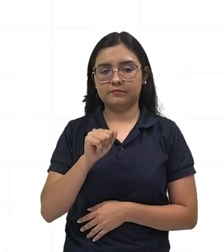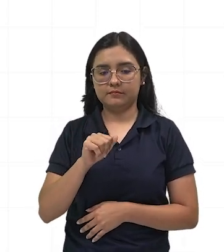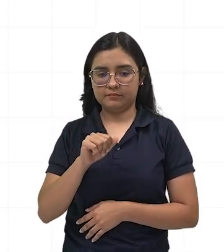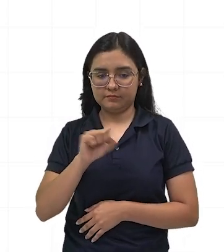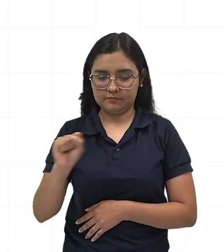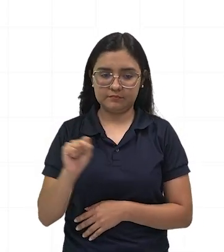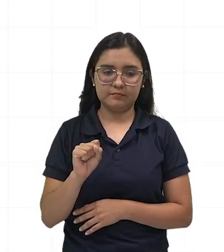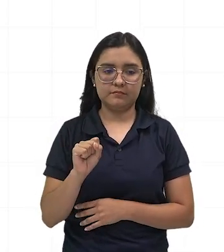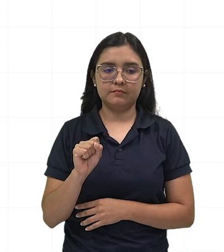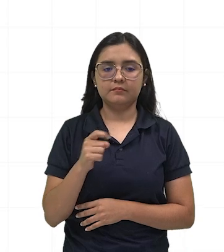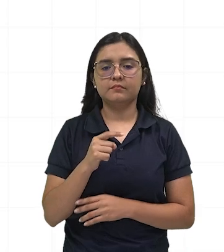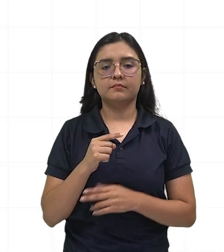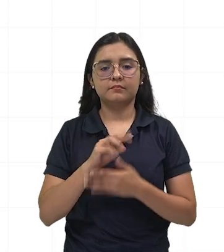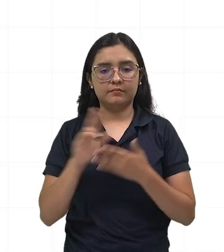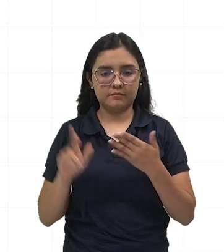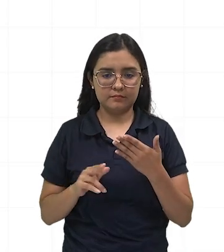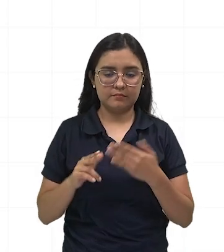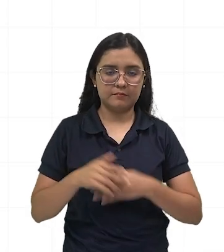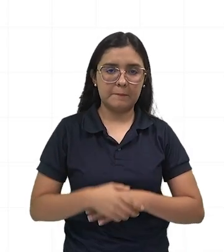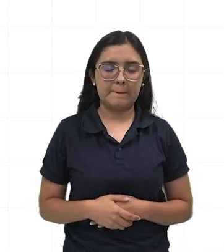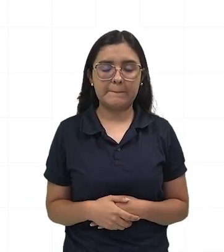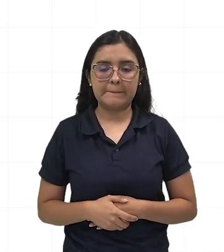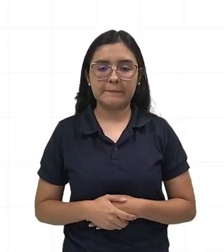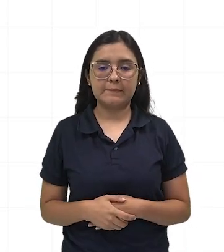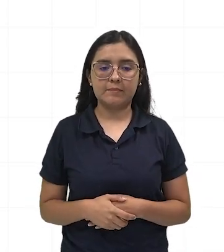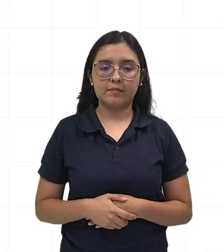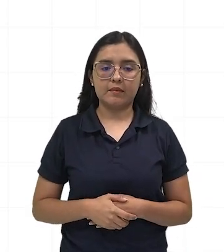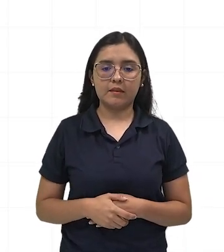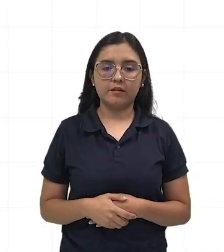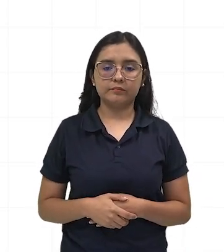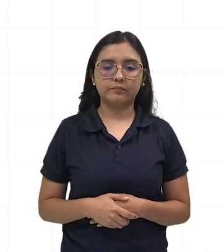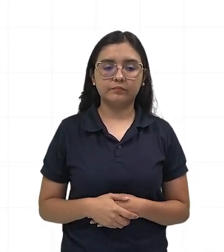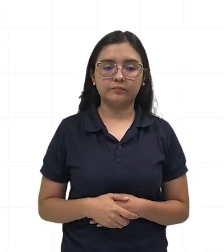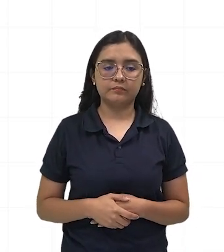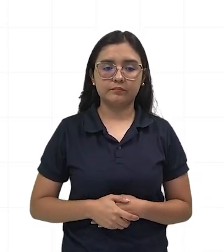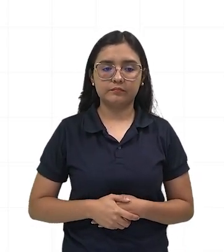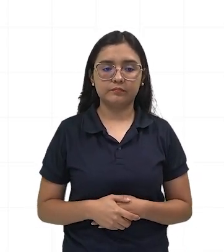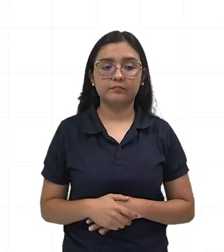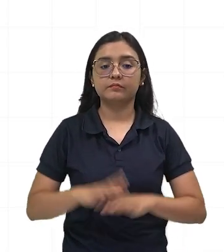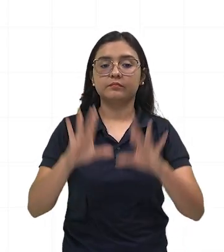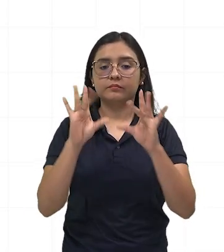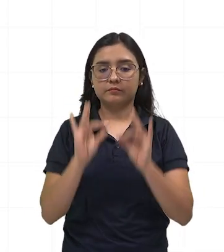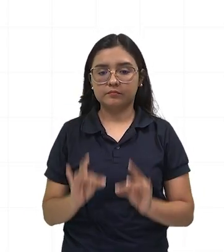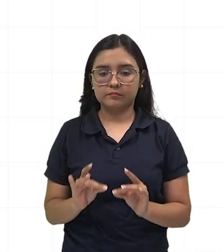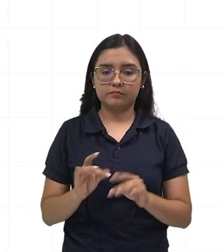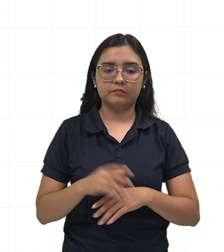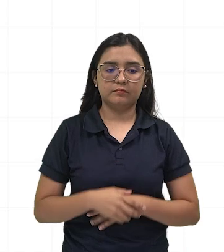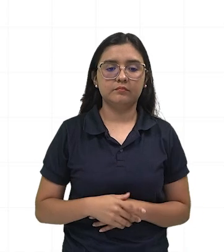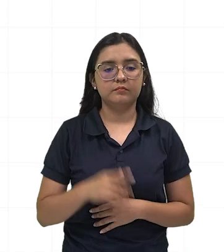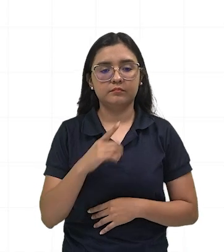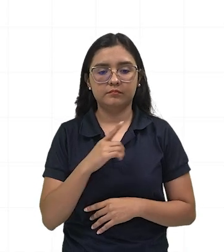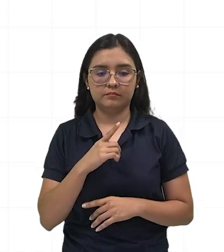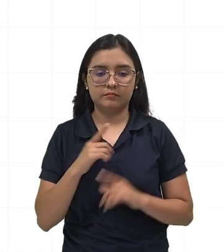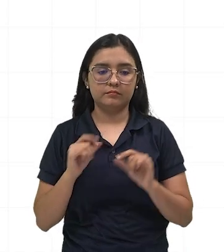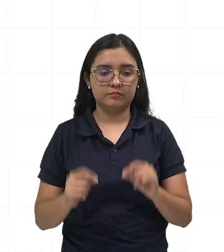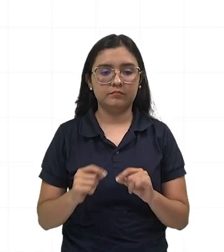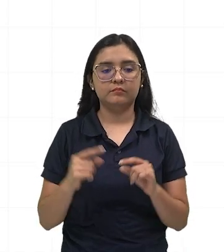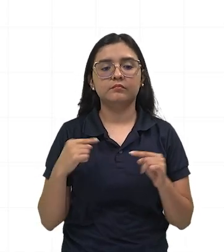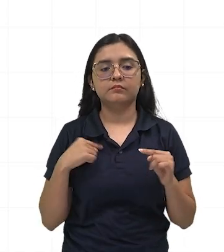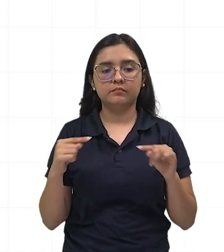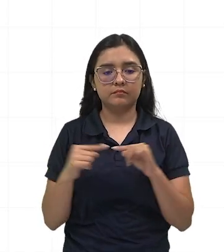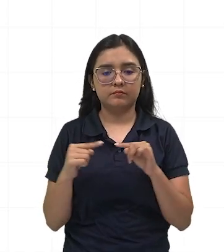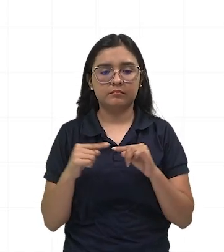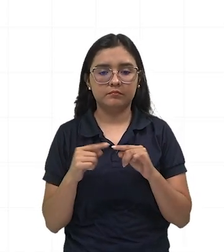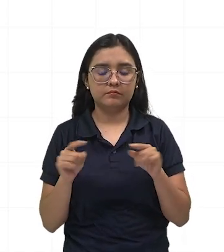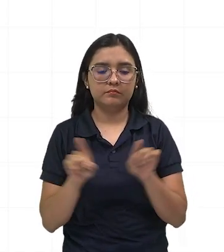diretamente proporcionais, inversamente proporcionais ou não proporcionais. Detalhamento, grandezas